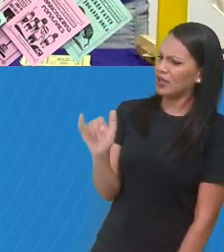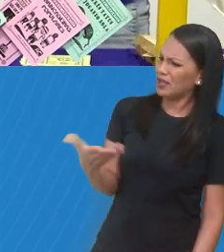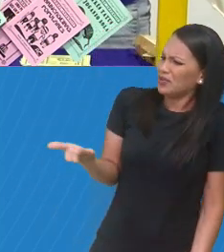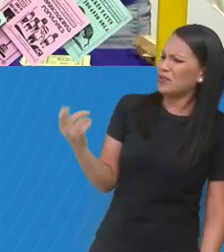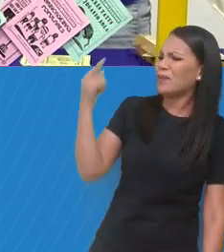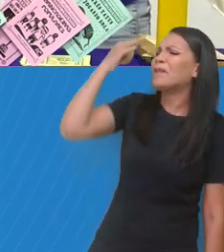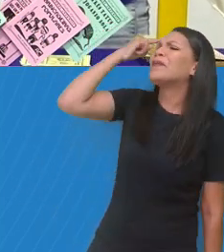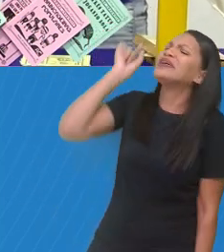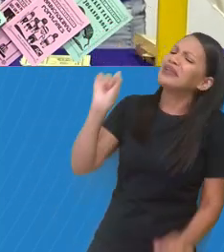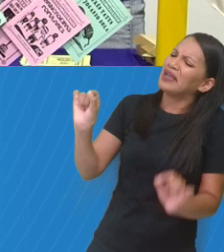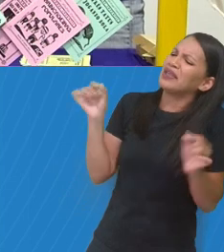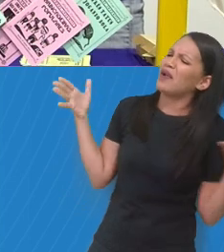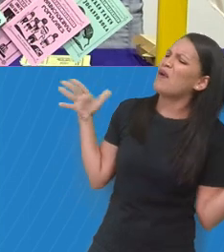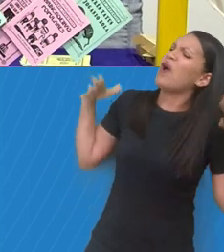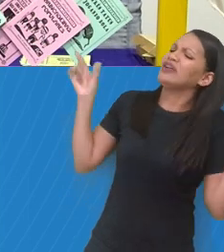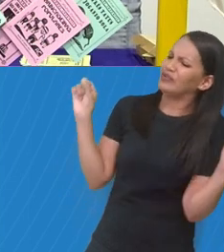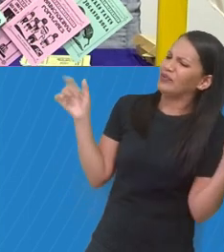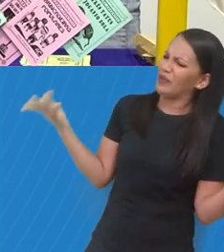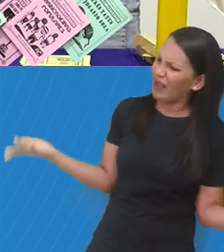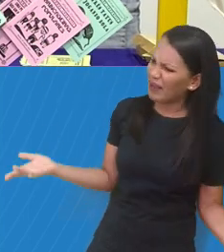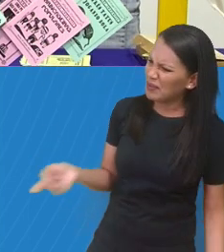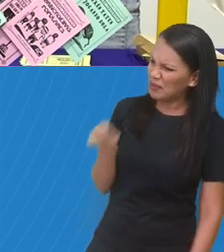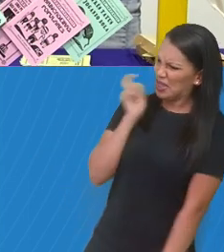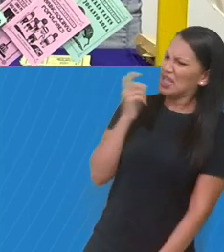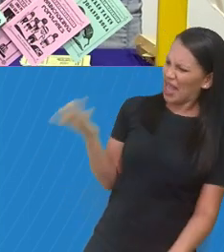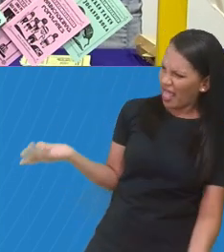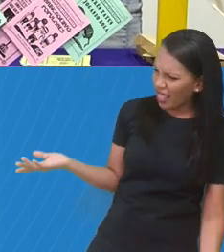tu pensa que eu sou anjo paraguai?